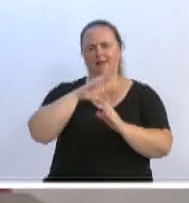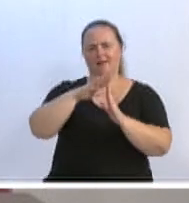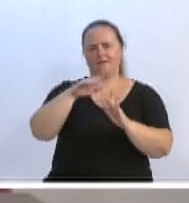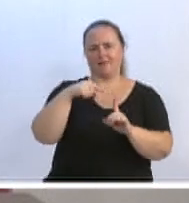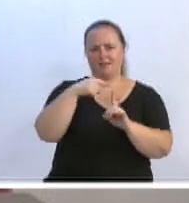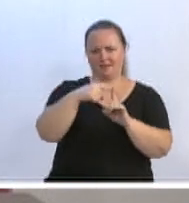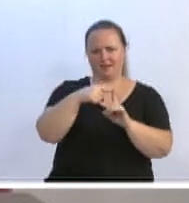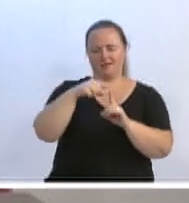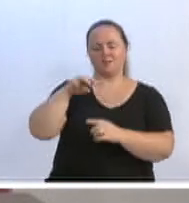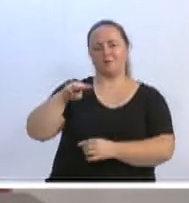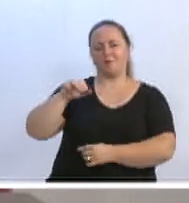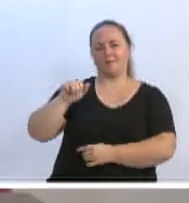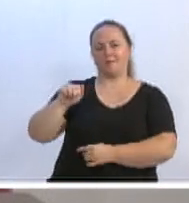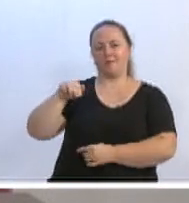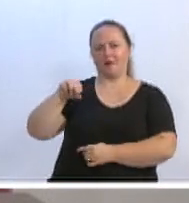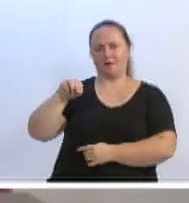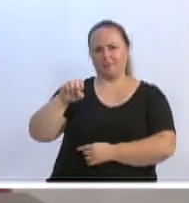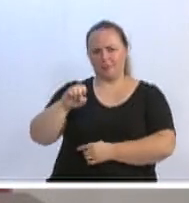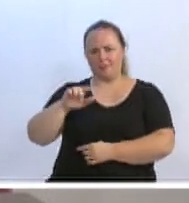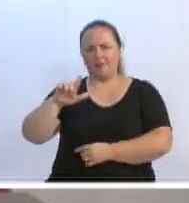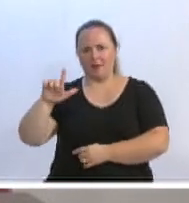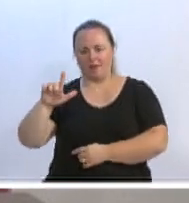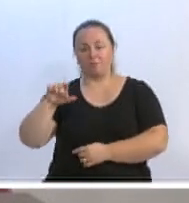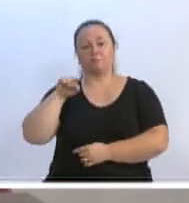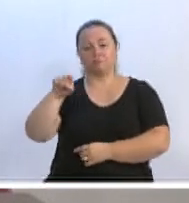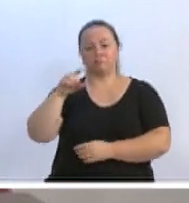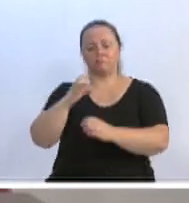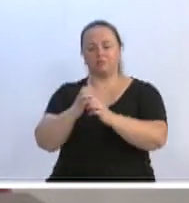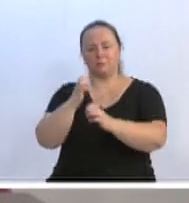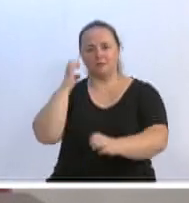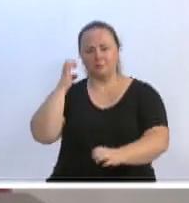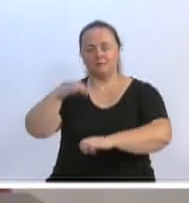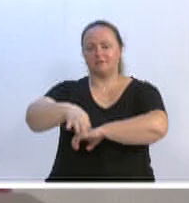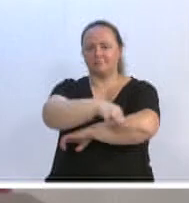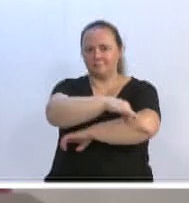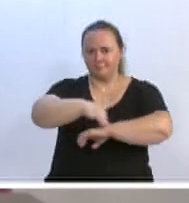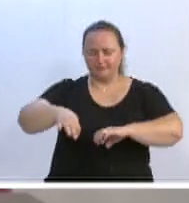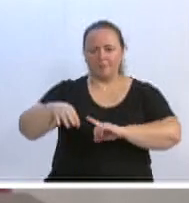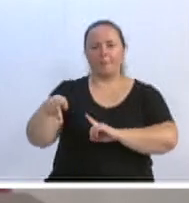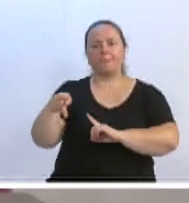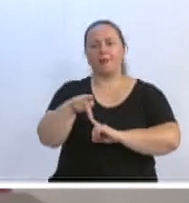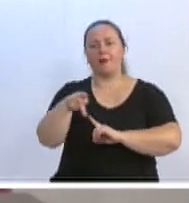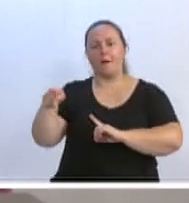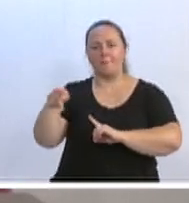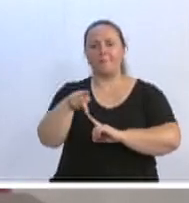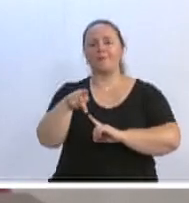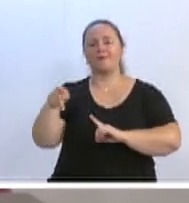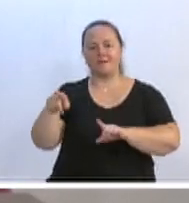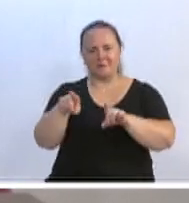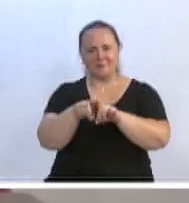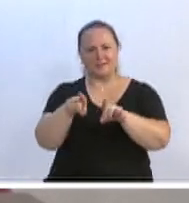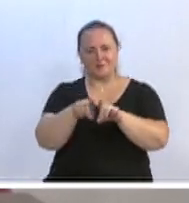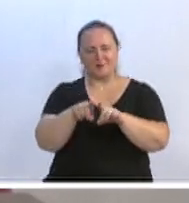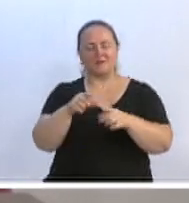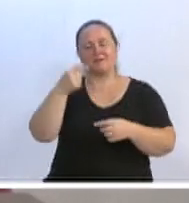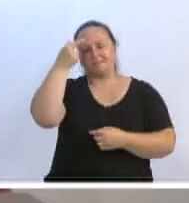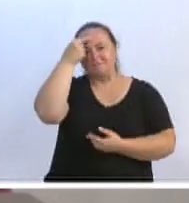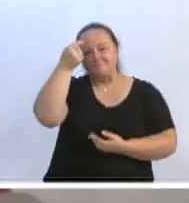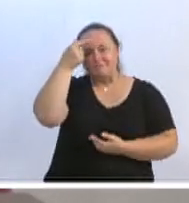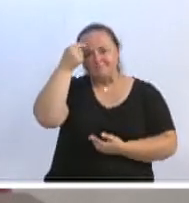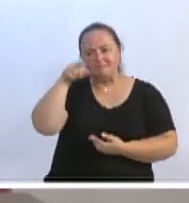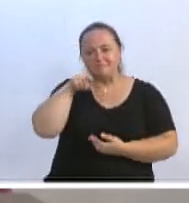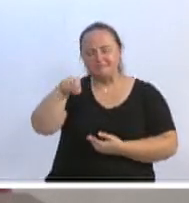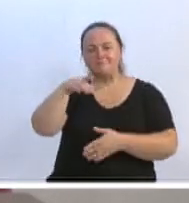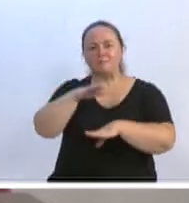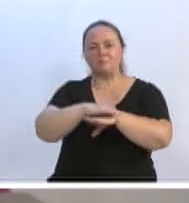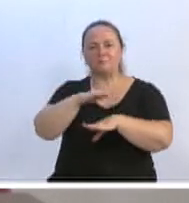Manuel dos Passos Barros, engenheiro, professor universitário, e que atuou como